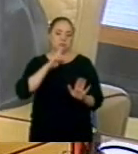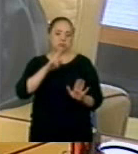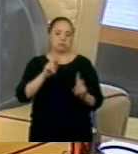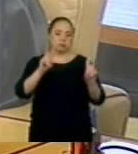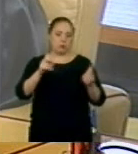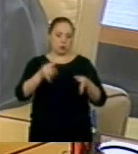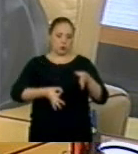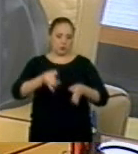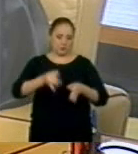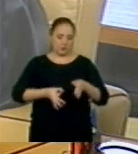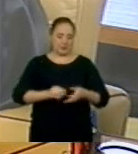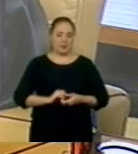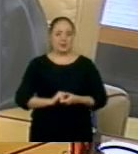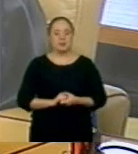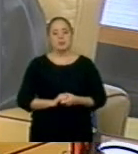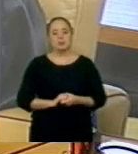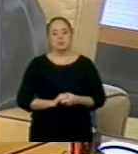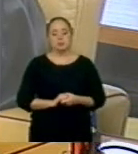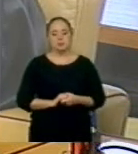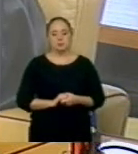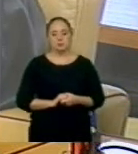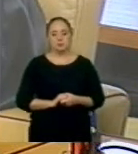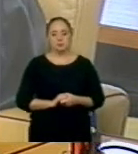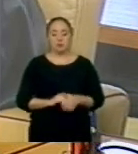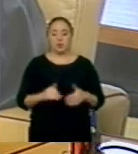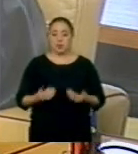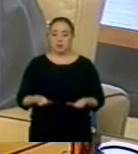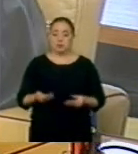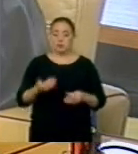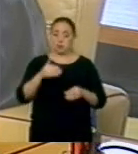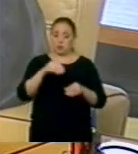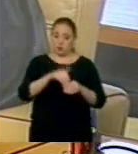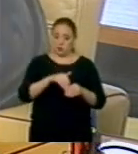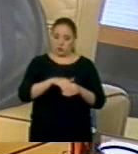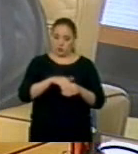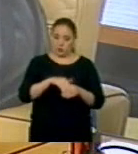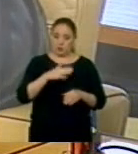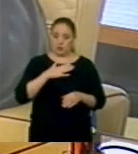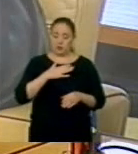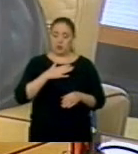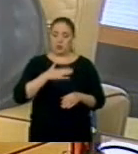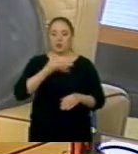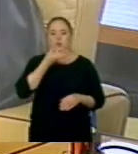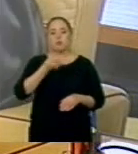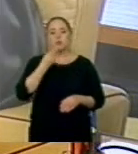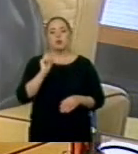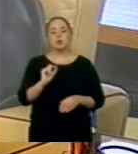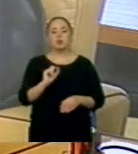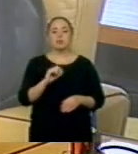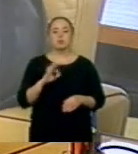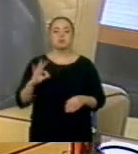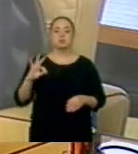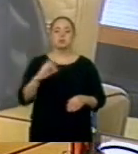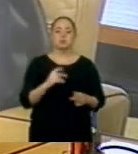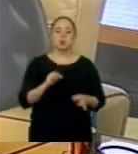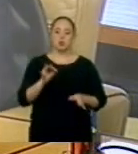linha do voto do eminente relator, destaco a seguinte consideração, de todo pertinente ao